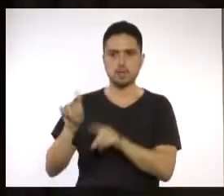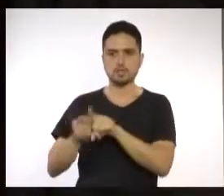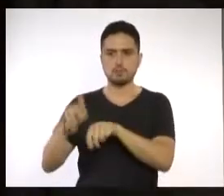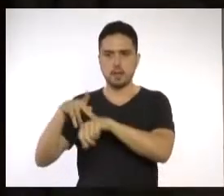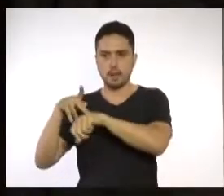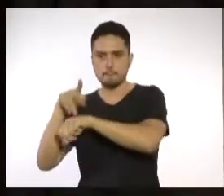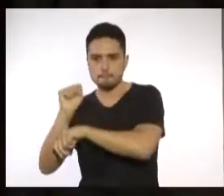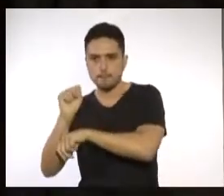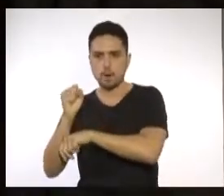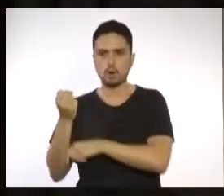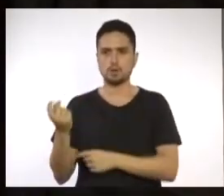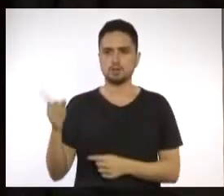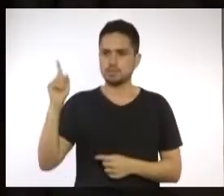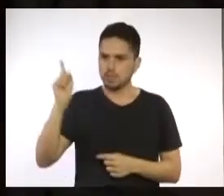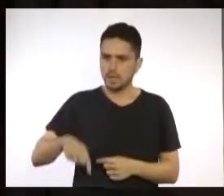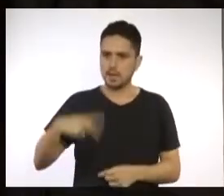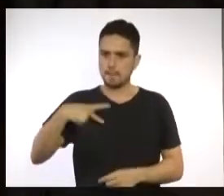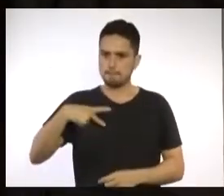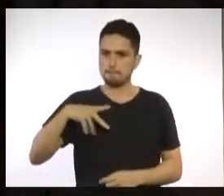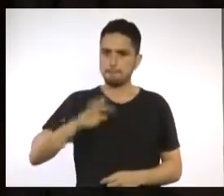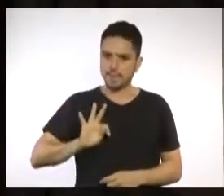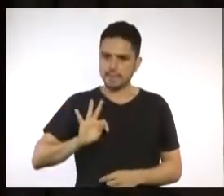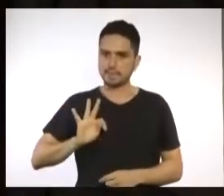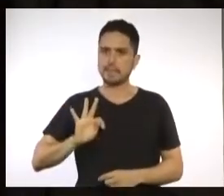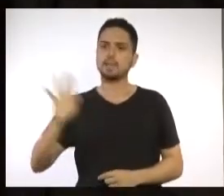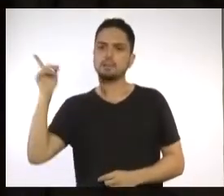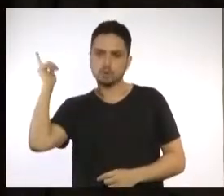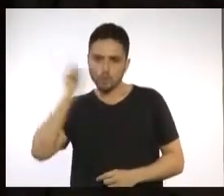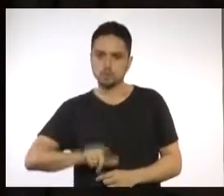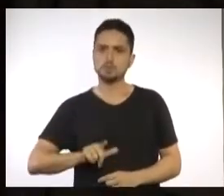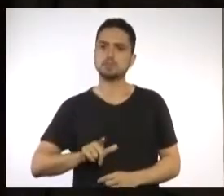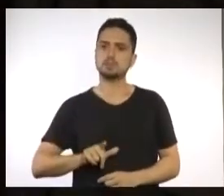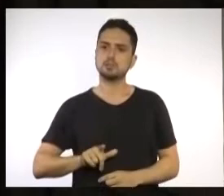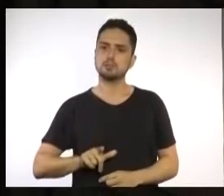uma marca que ninguém tira, em oposição a esse governo que destrói